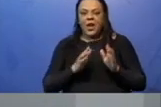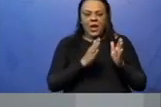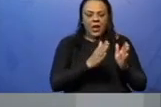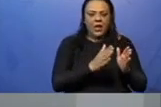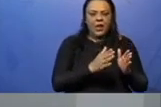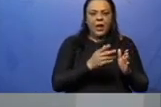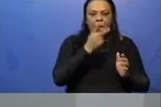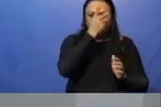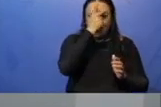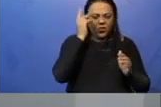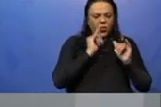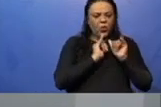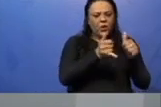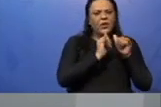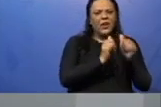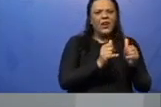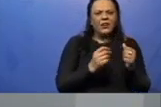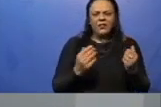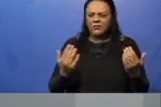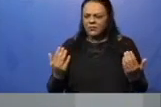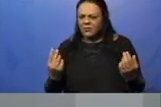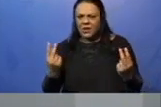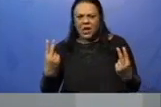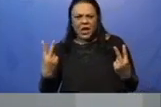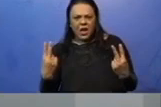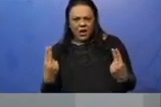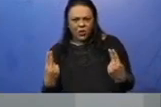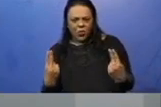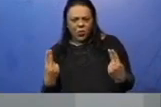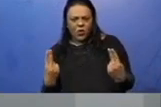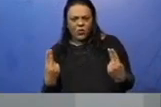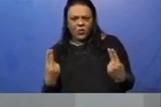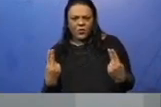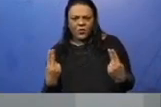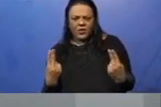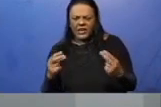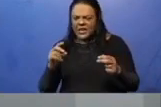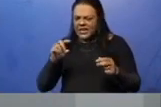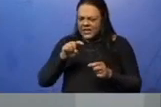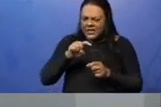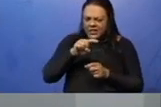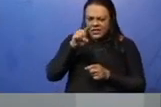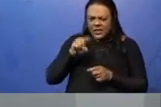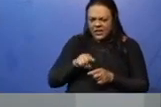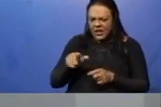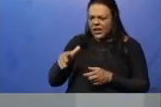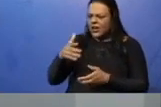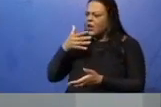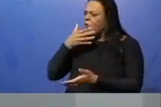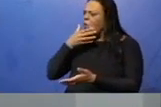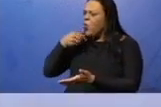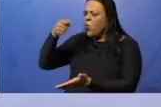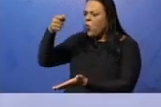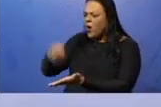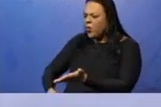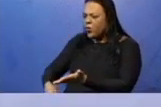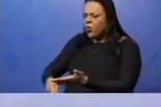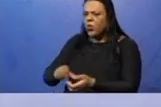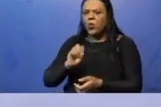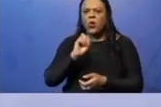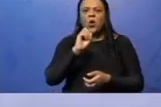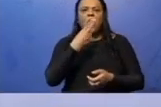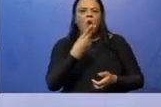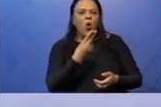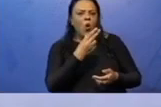autor falou assim, assim. Mas foi o autor que falou? Não foi o autor, foi o narrador. Eles não são a